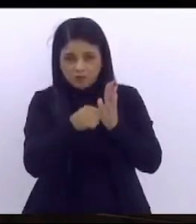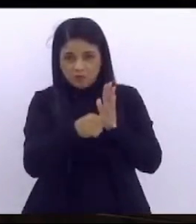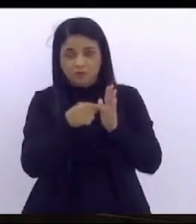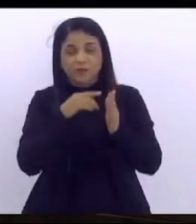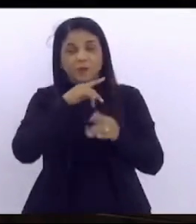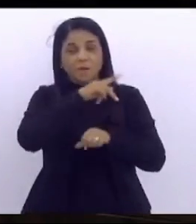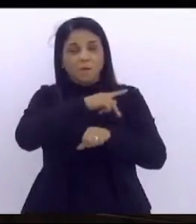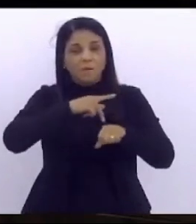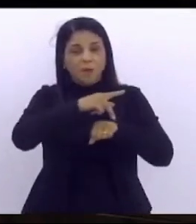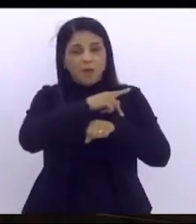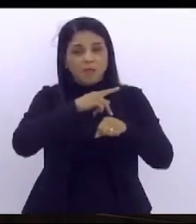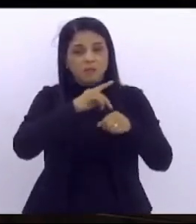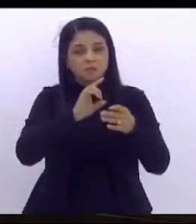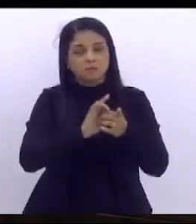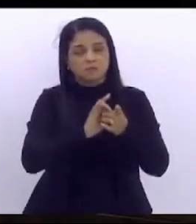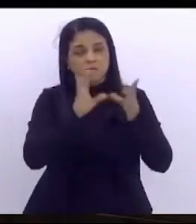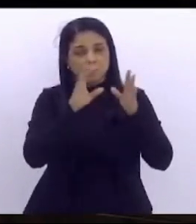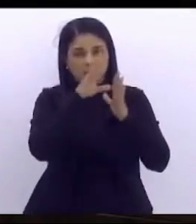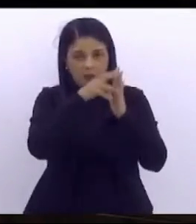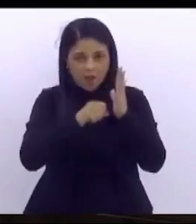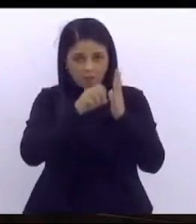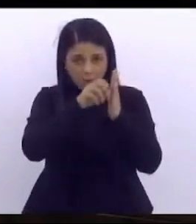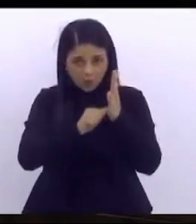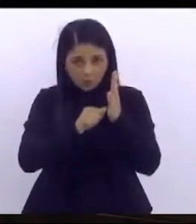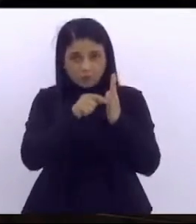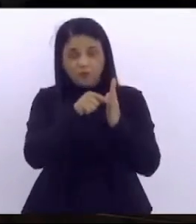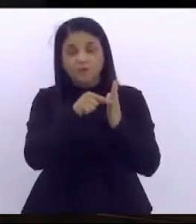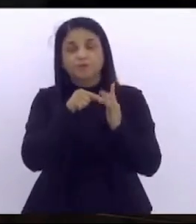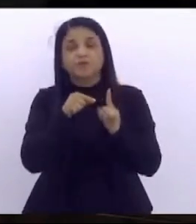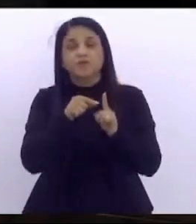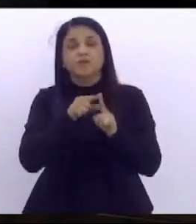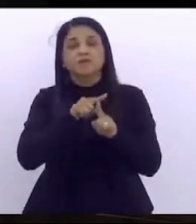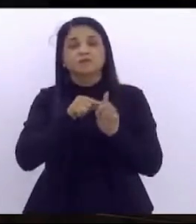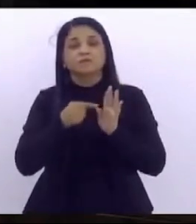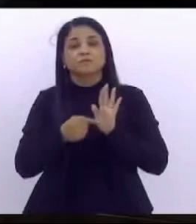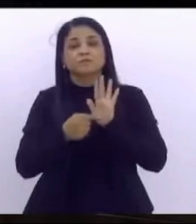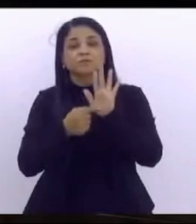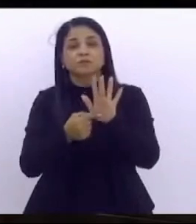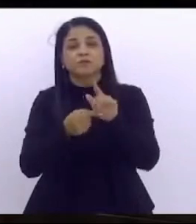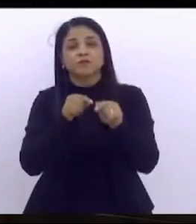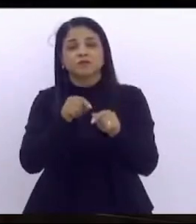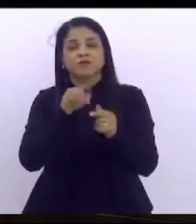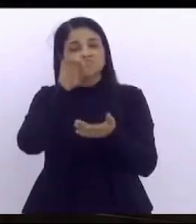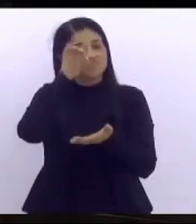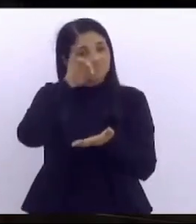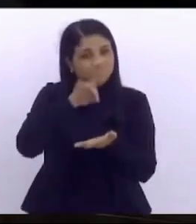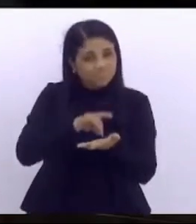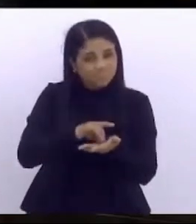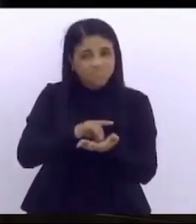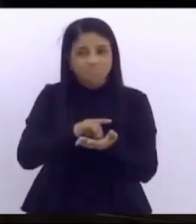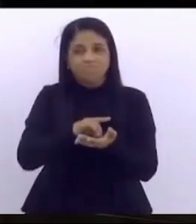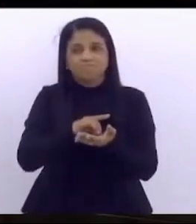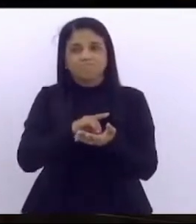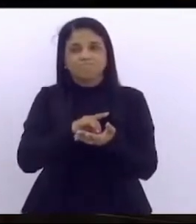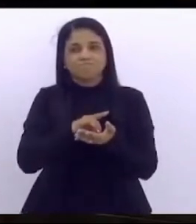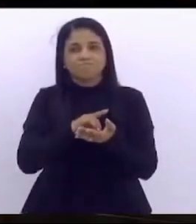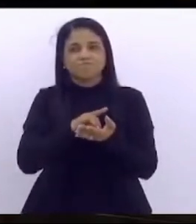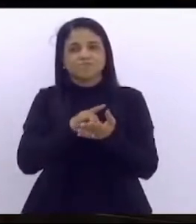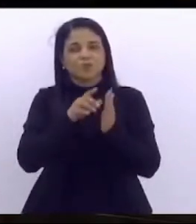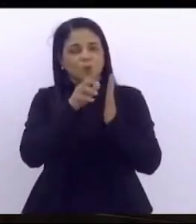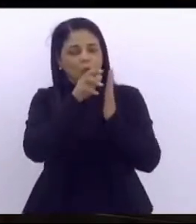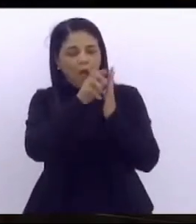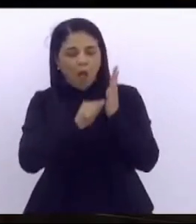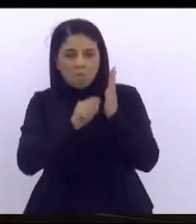de países que legalizaram o aborto e tem subnotificação. Lembremos que, né, para que eles fizessem aquela afirmação de que a incidência